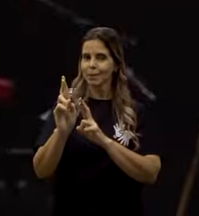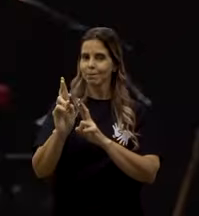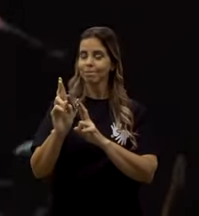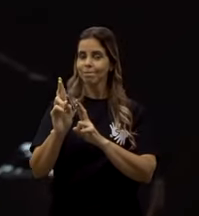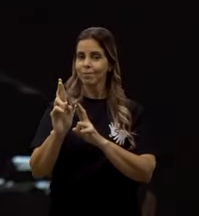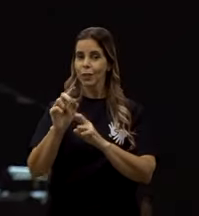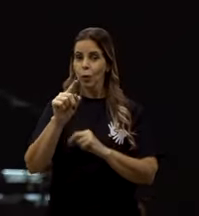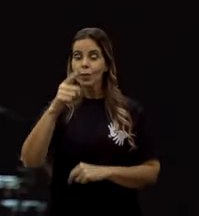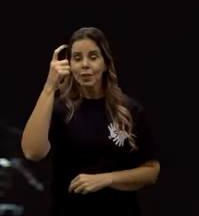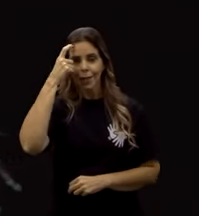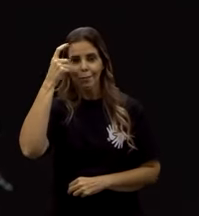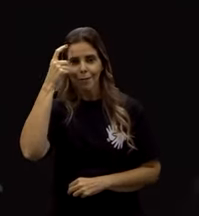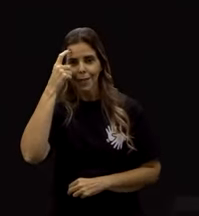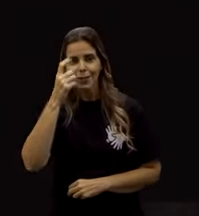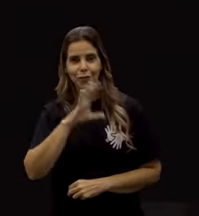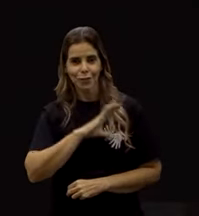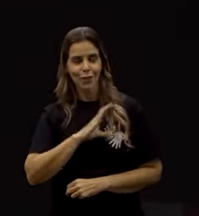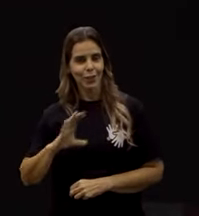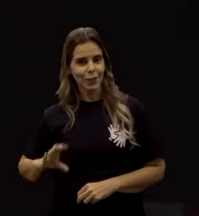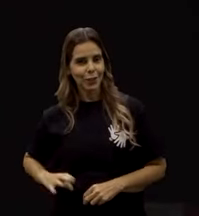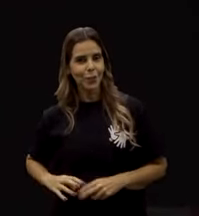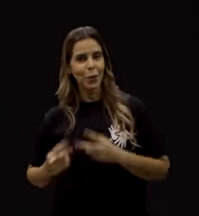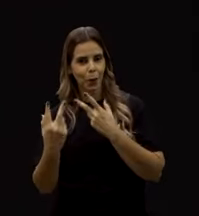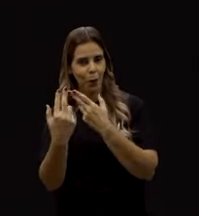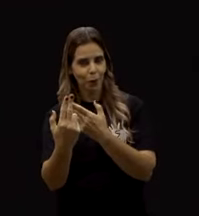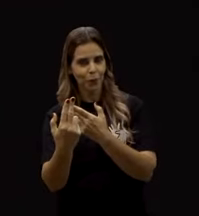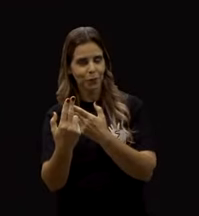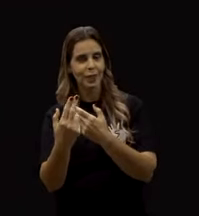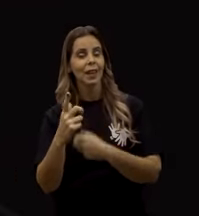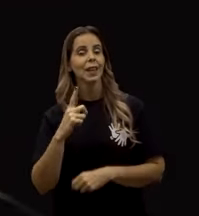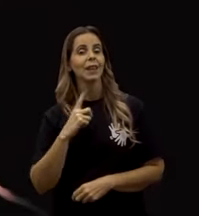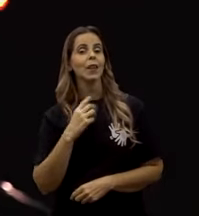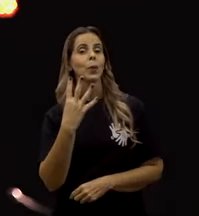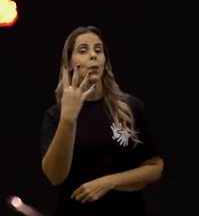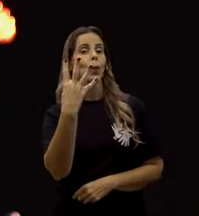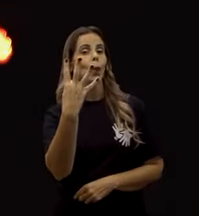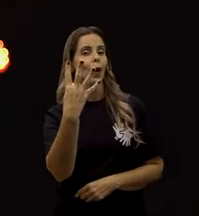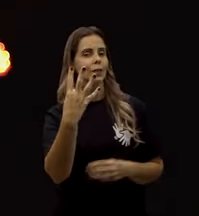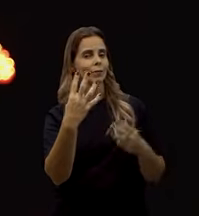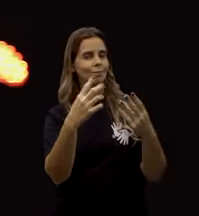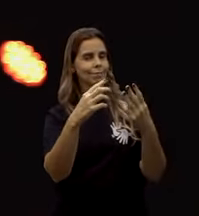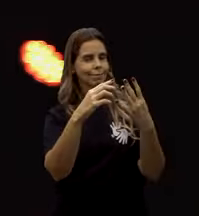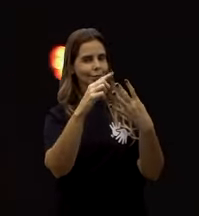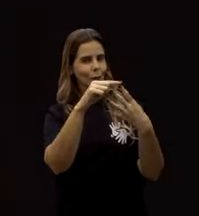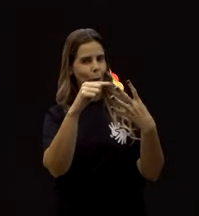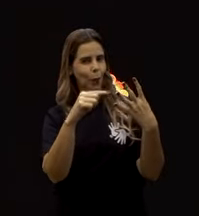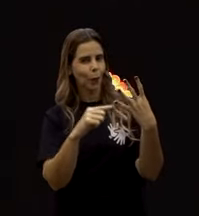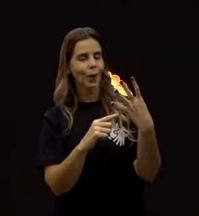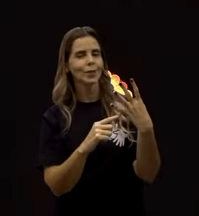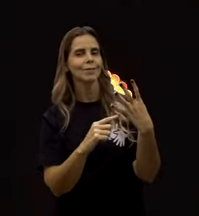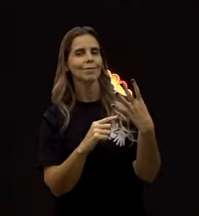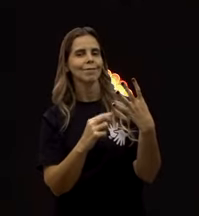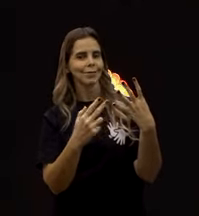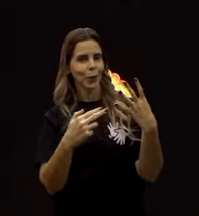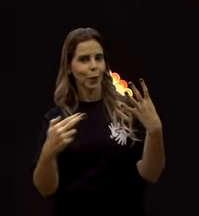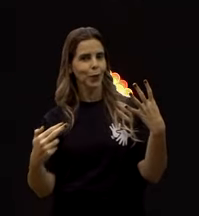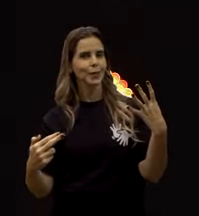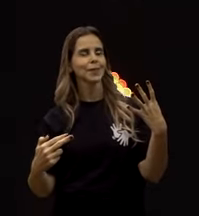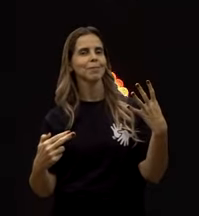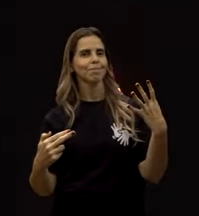mente você tem a mente de Cristo não tem na Mente de Cristo tem quatro coisas no mínimo quatro coisas ao teu respeito